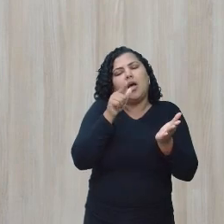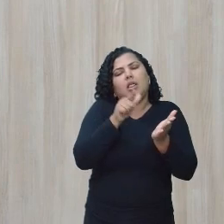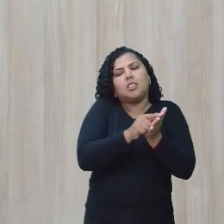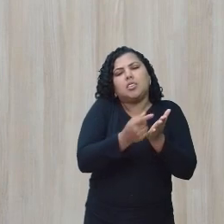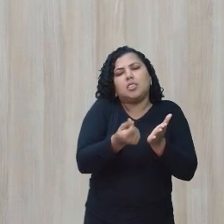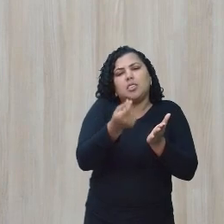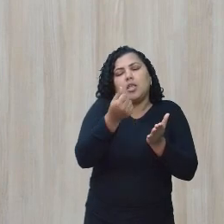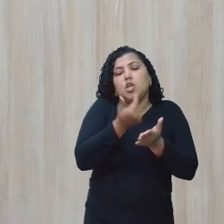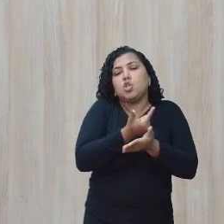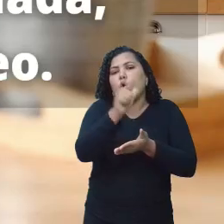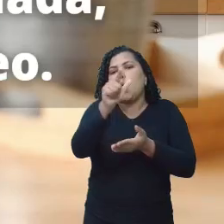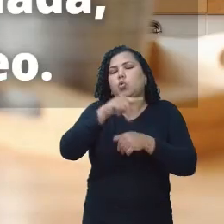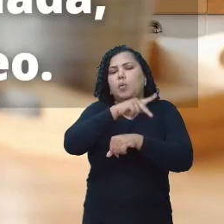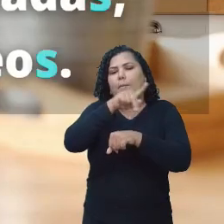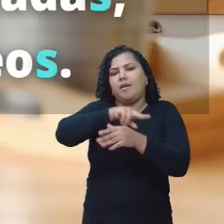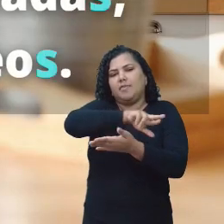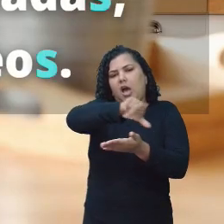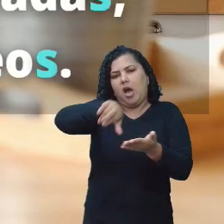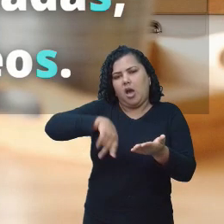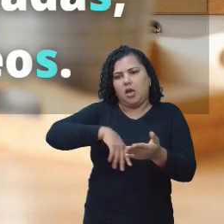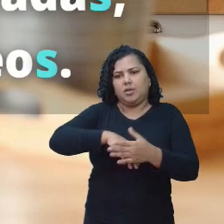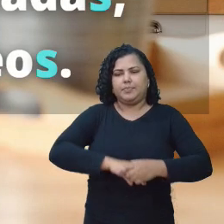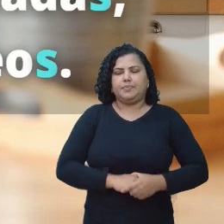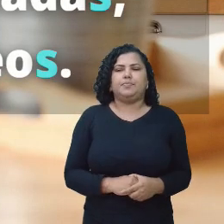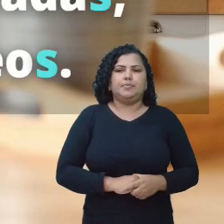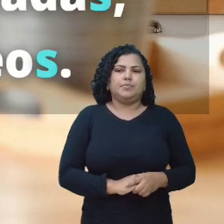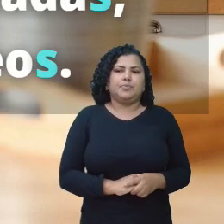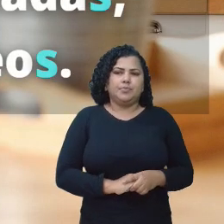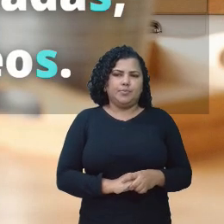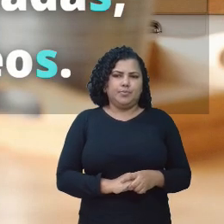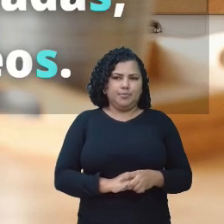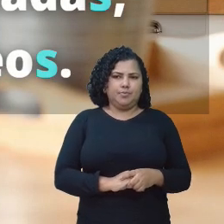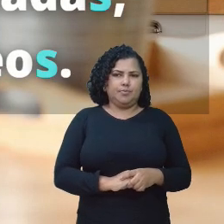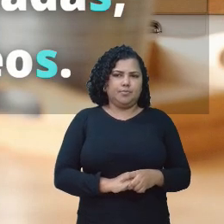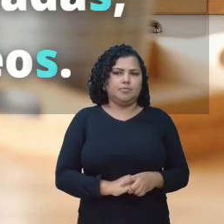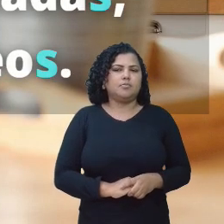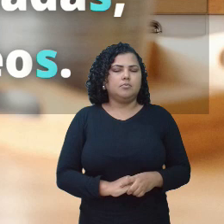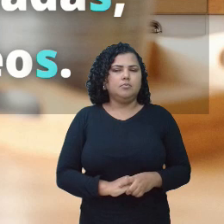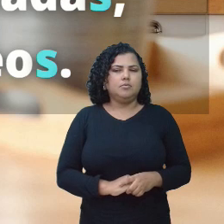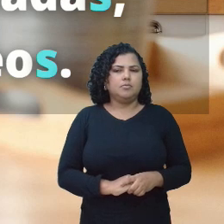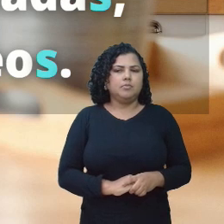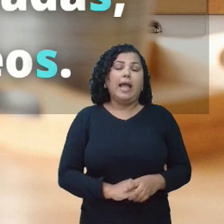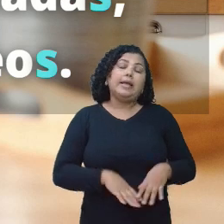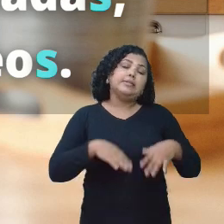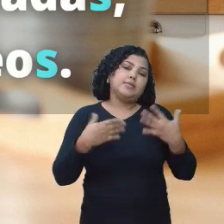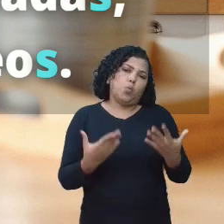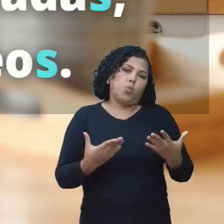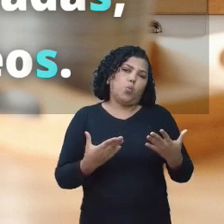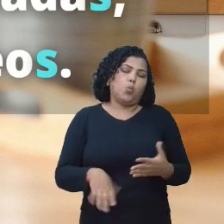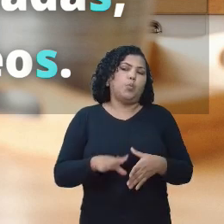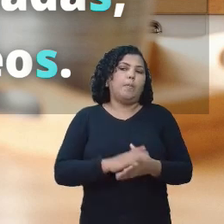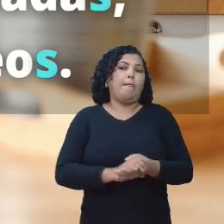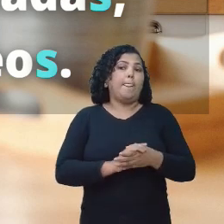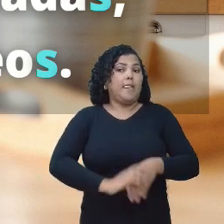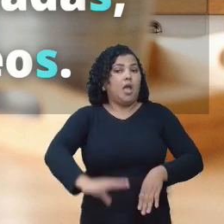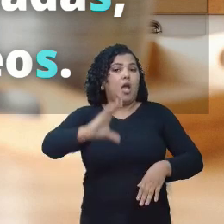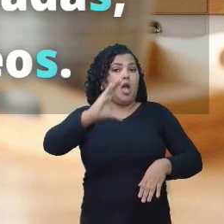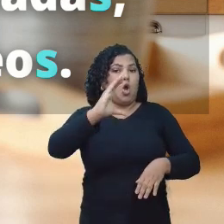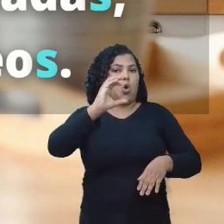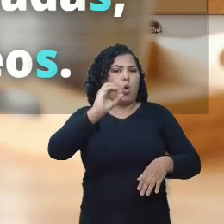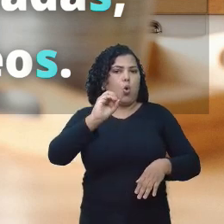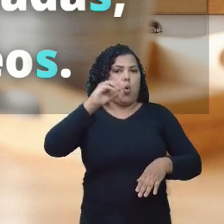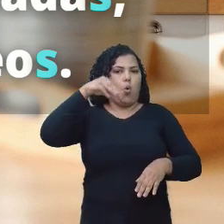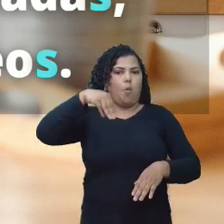compras. Vamos ver essa lista de compras, o plural dela, né? Já que é uma lista de compras. Então, perceba que o plural